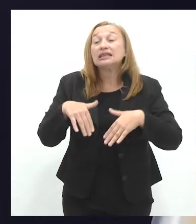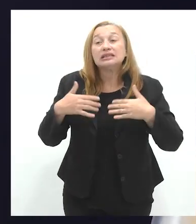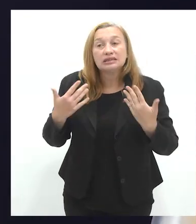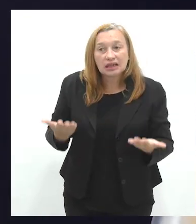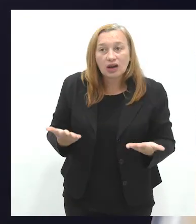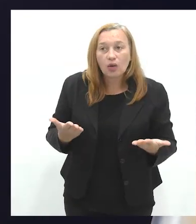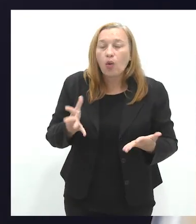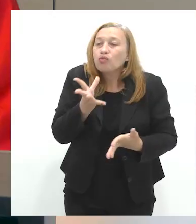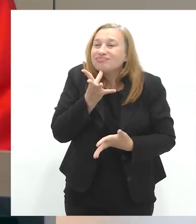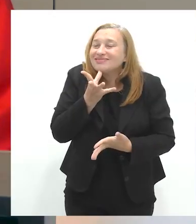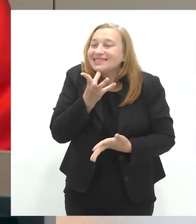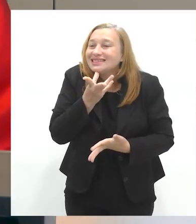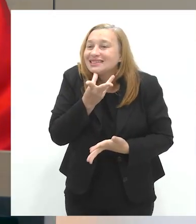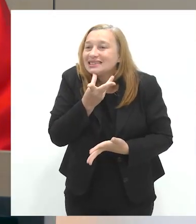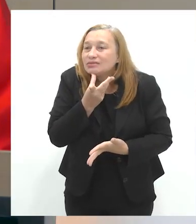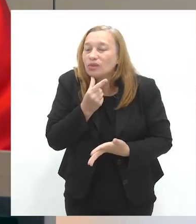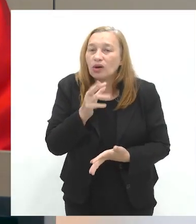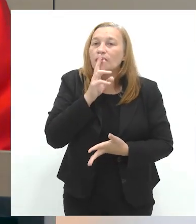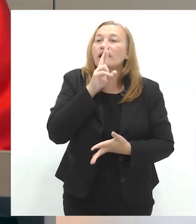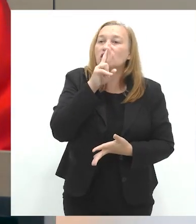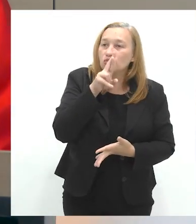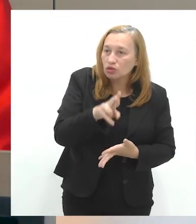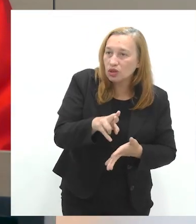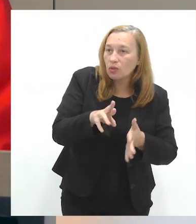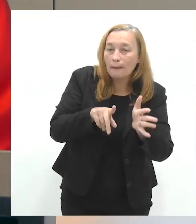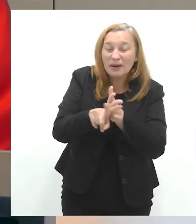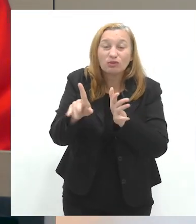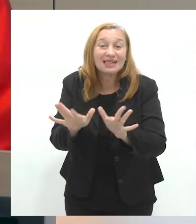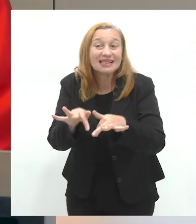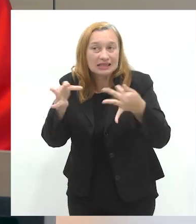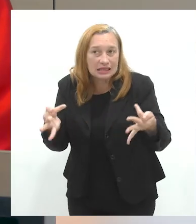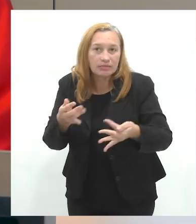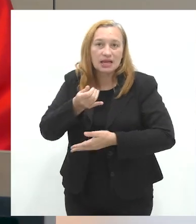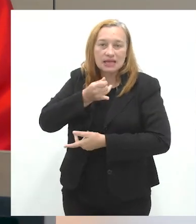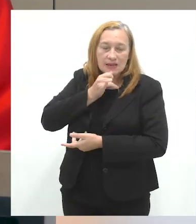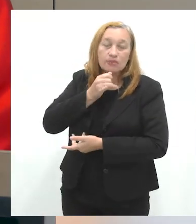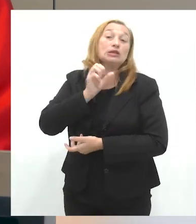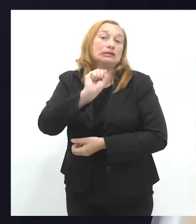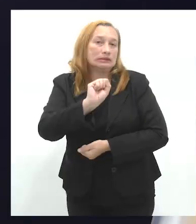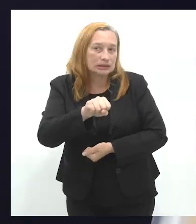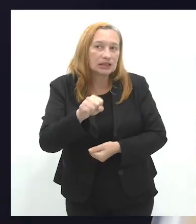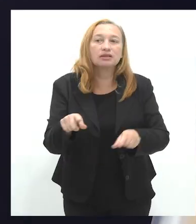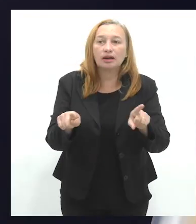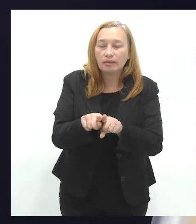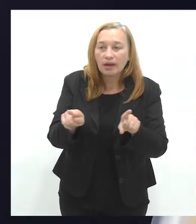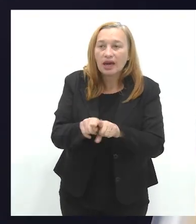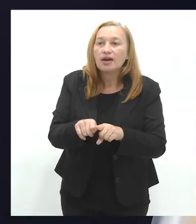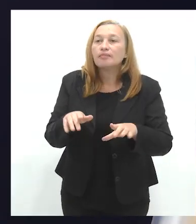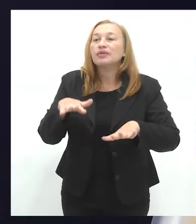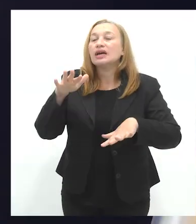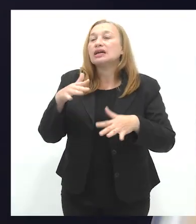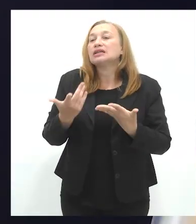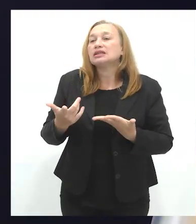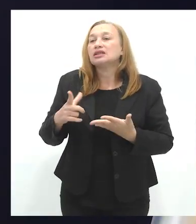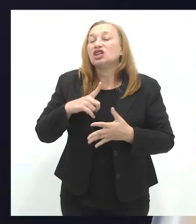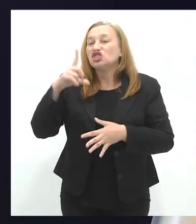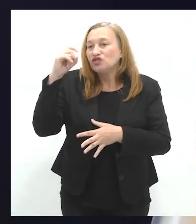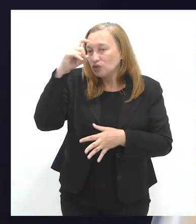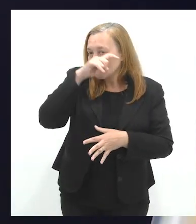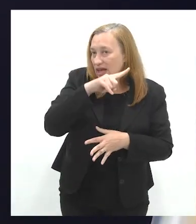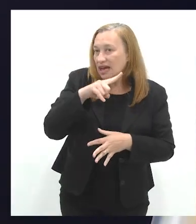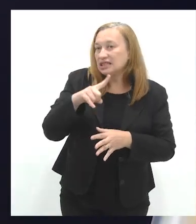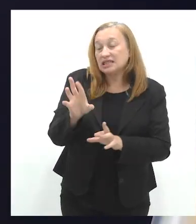Então, ela Ou vai. demora demais para responder uma pergunta simples, por exemplo, Sim, também. né? Tem